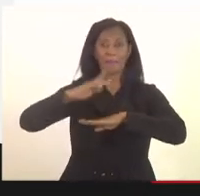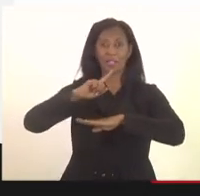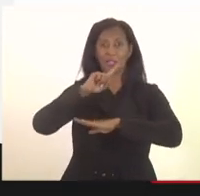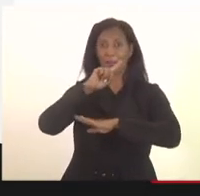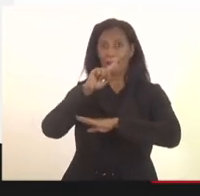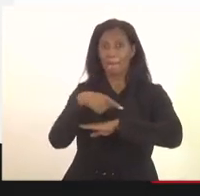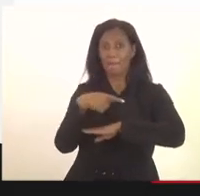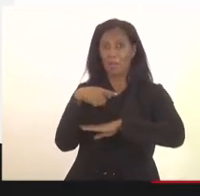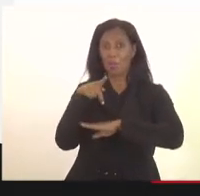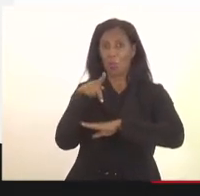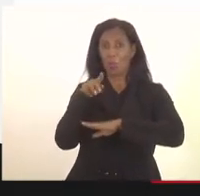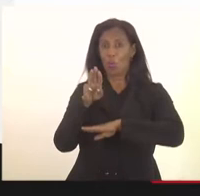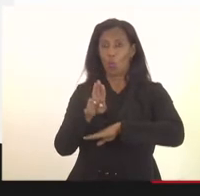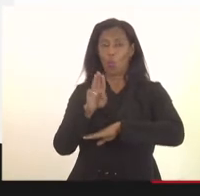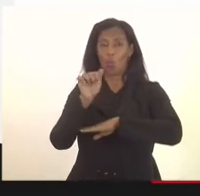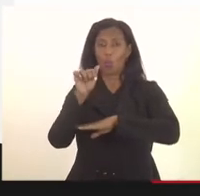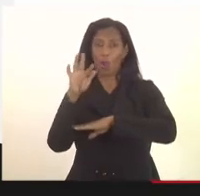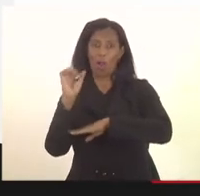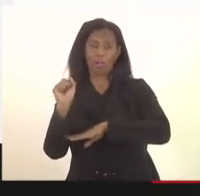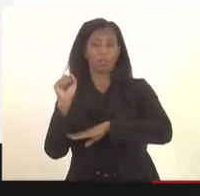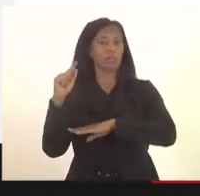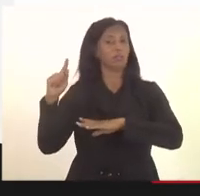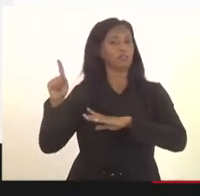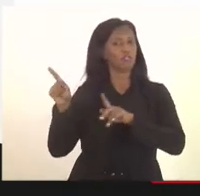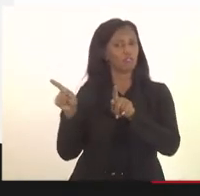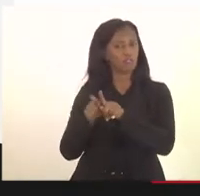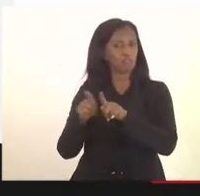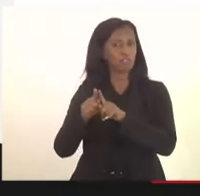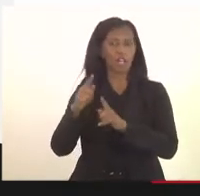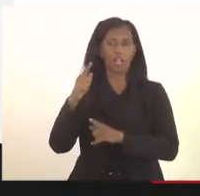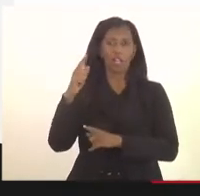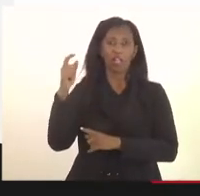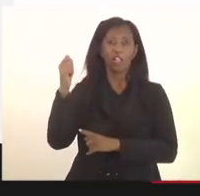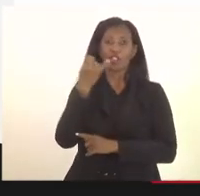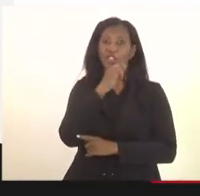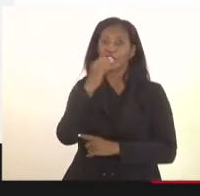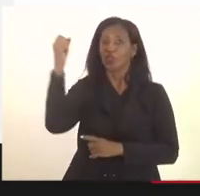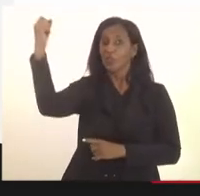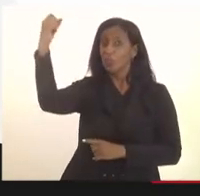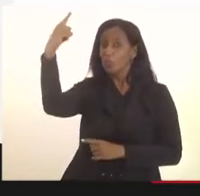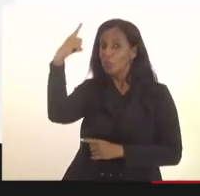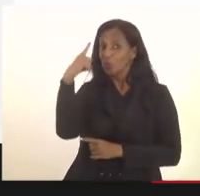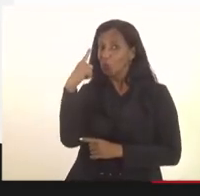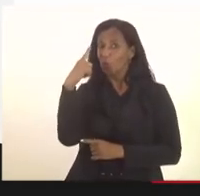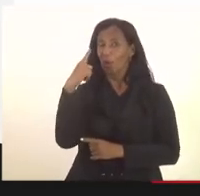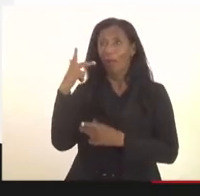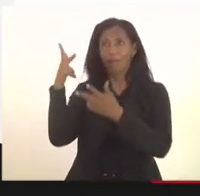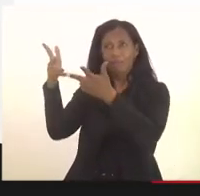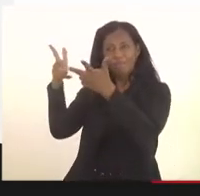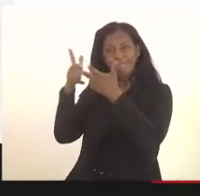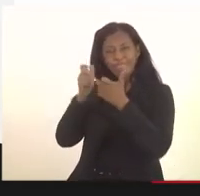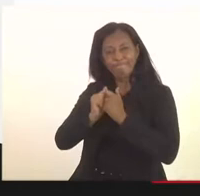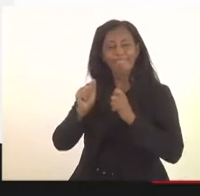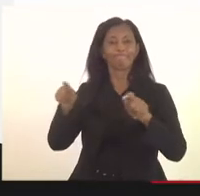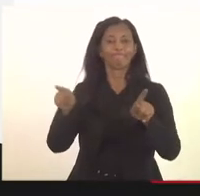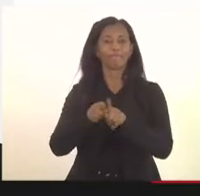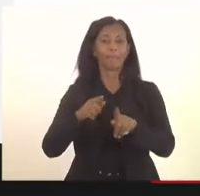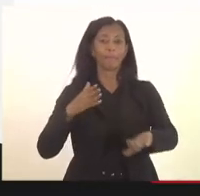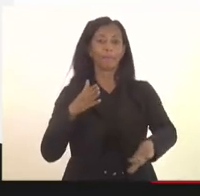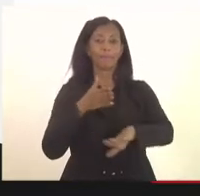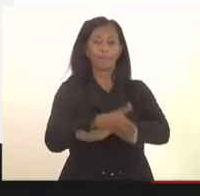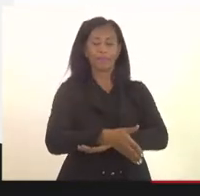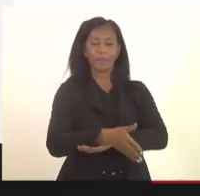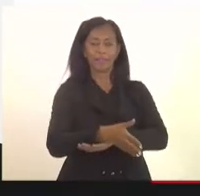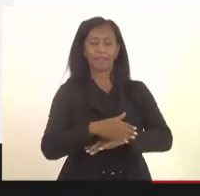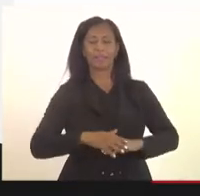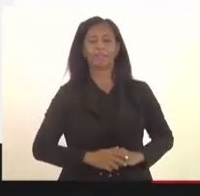600 mil watts de energia solar, basicamente na Índia e na Malásia, e o plano é continuar crescendo. Isso aqui foi a primeira entrada, aconteceu ano